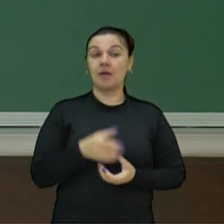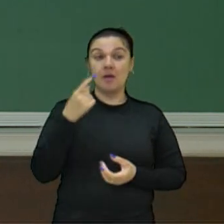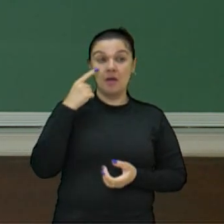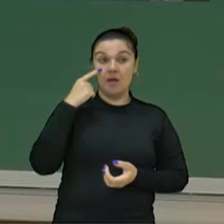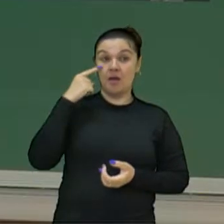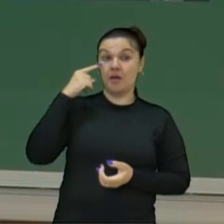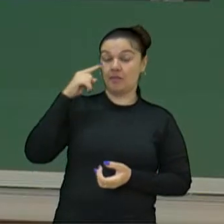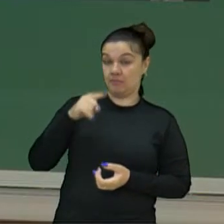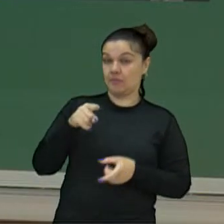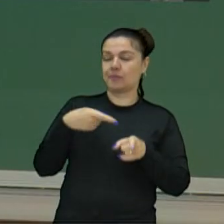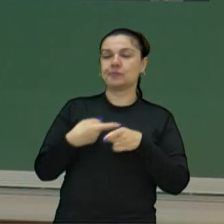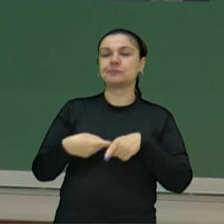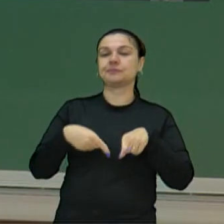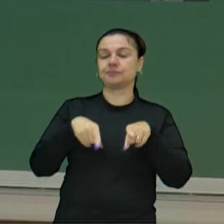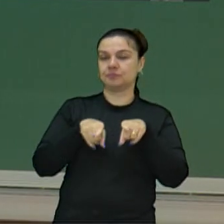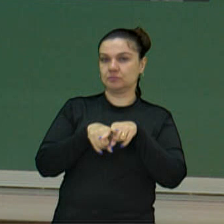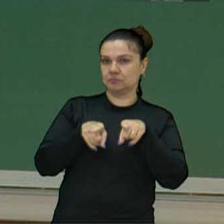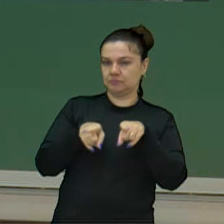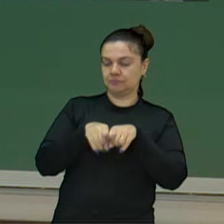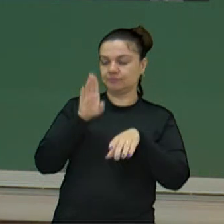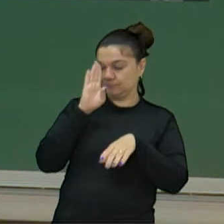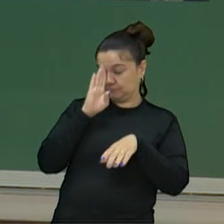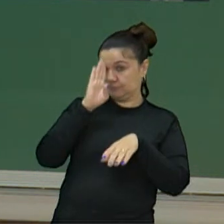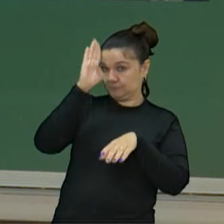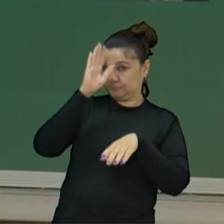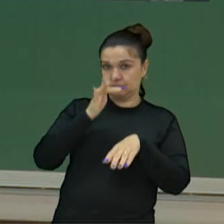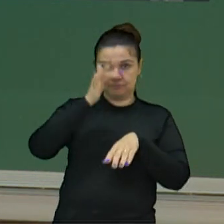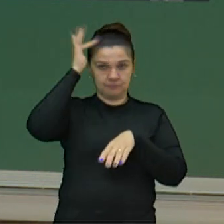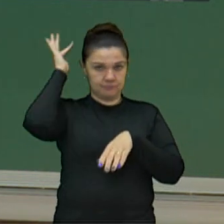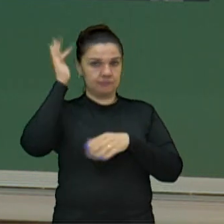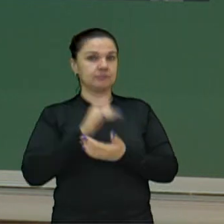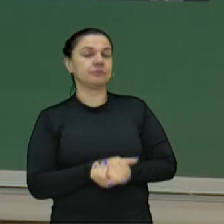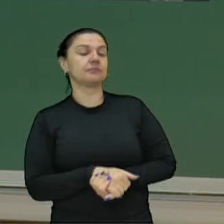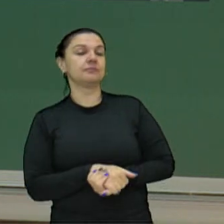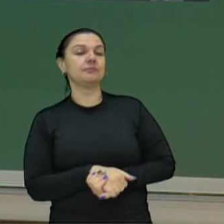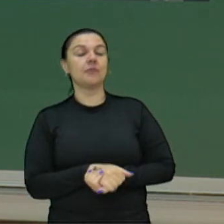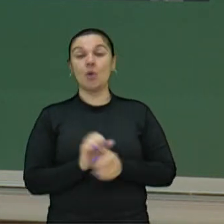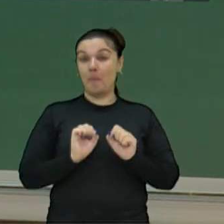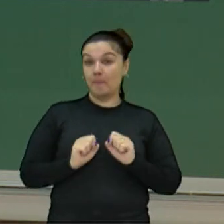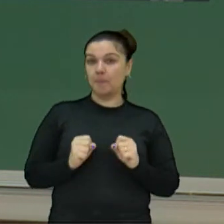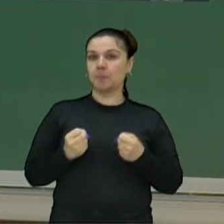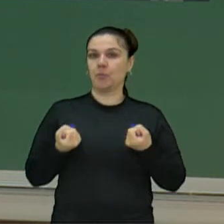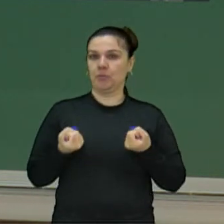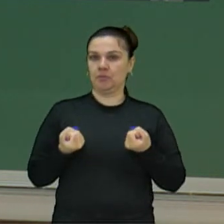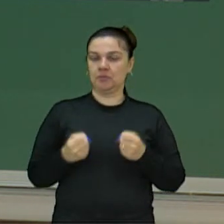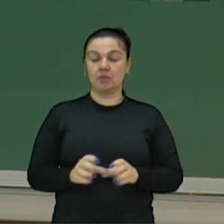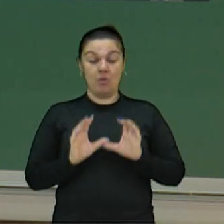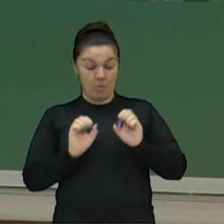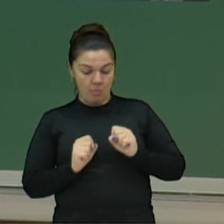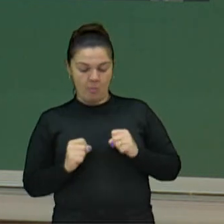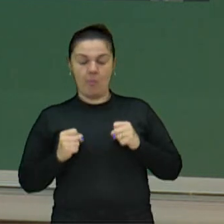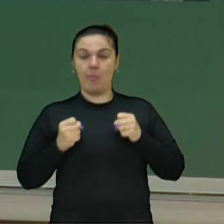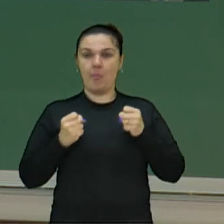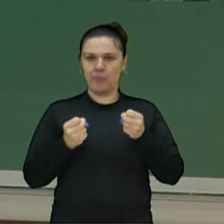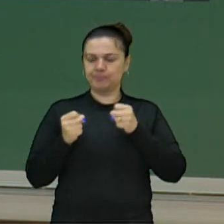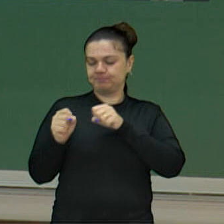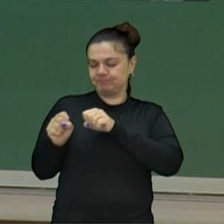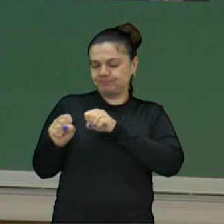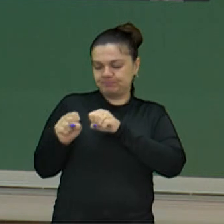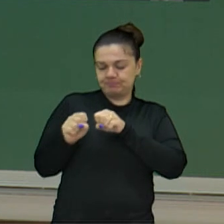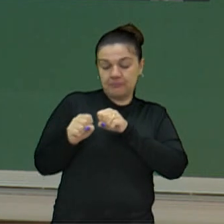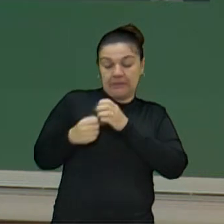Então, outro aspecto muito relevante do pensamento de Michel Foucault é o poder. O poder é trabalhado com